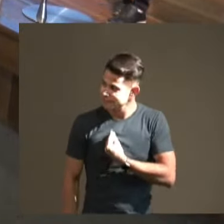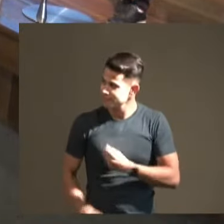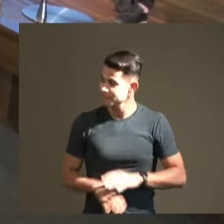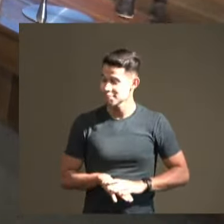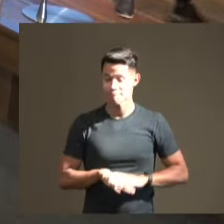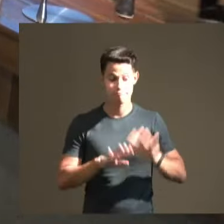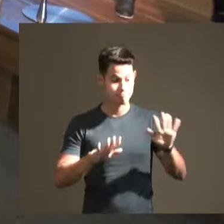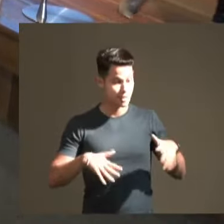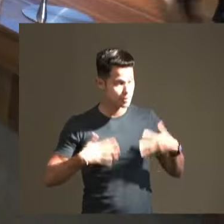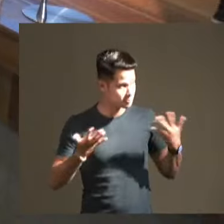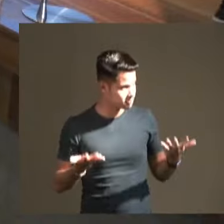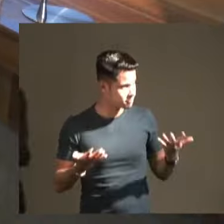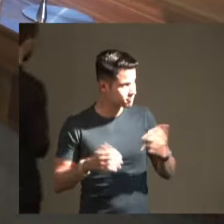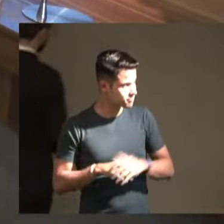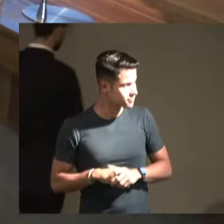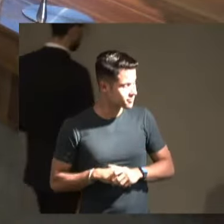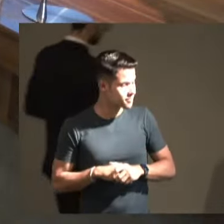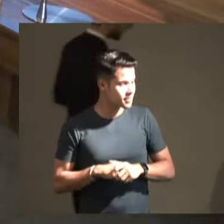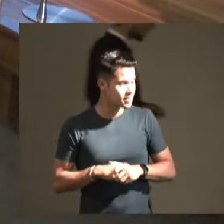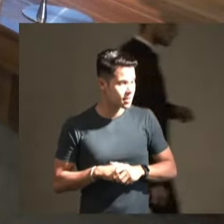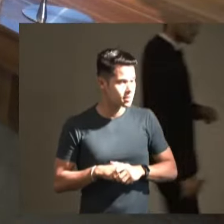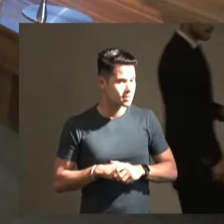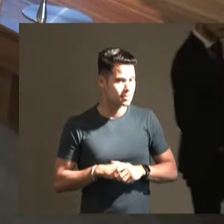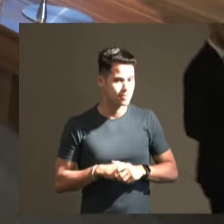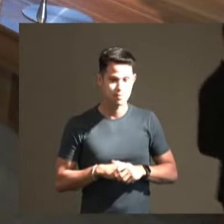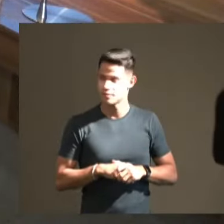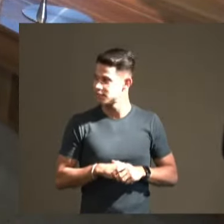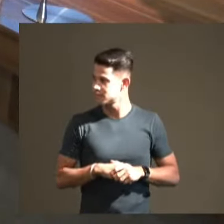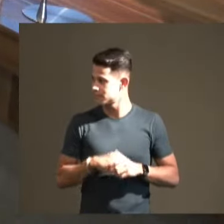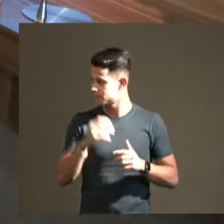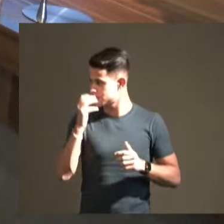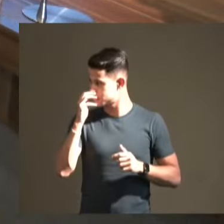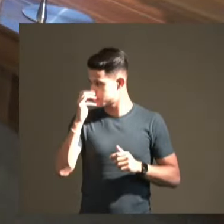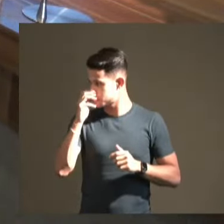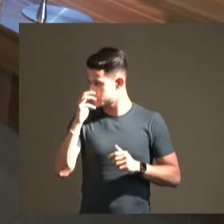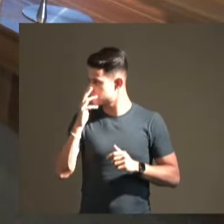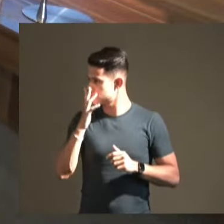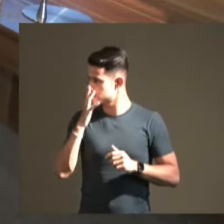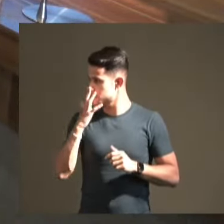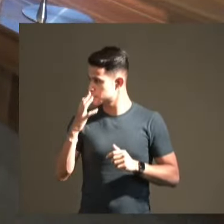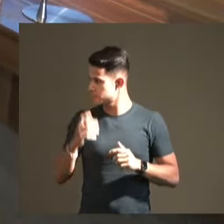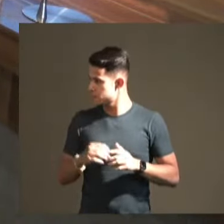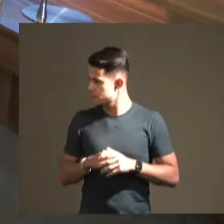Bom, eu... Como é que liga aqui esse negócio aqui?